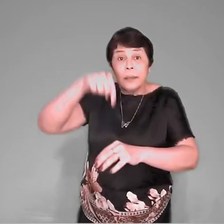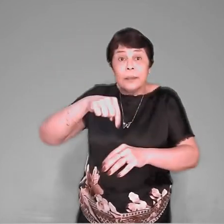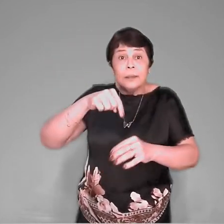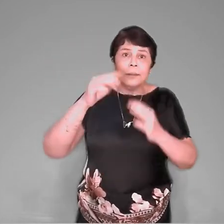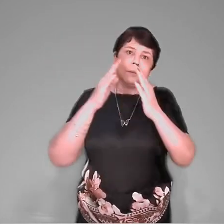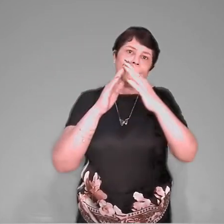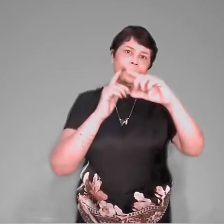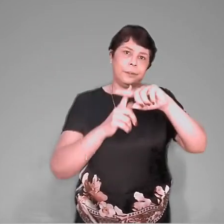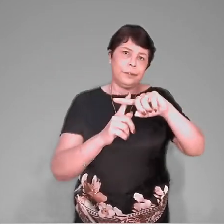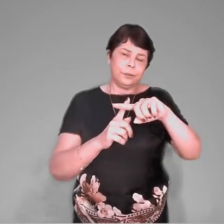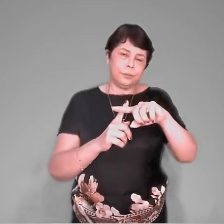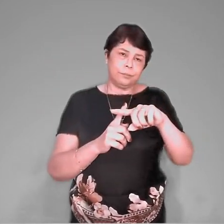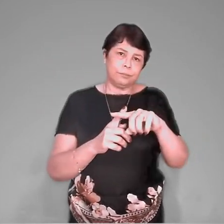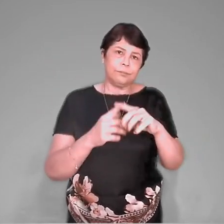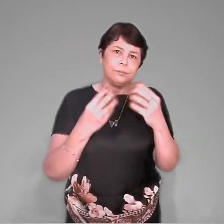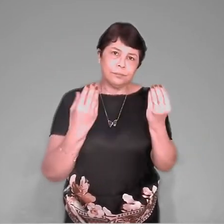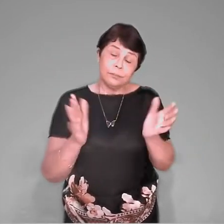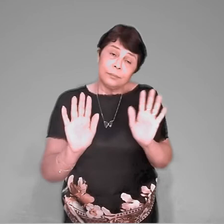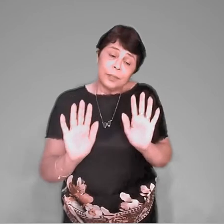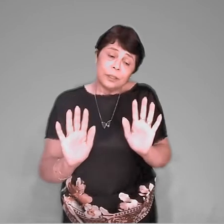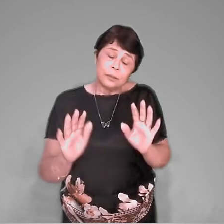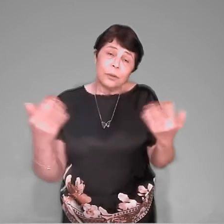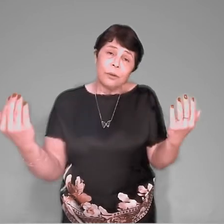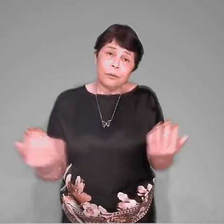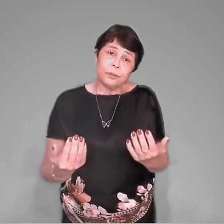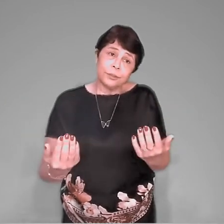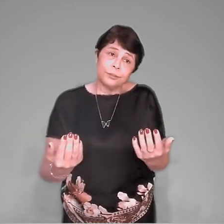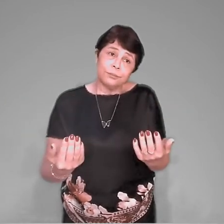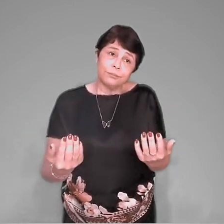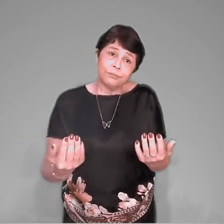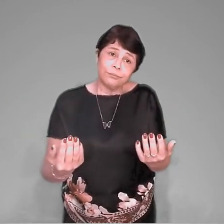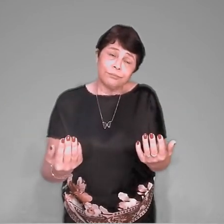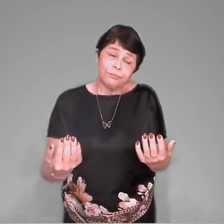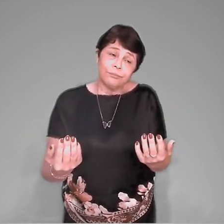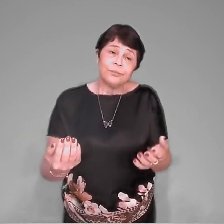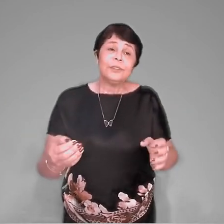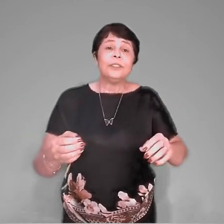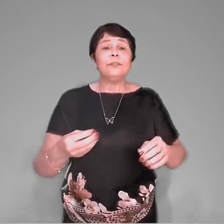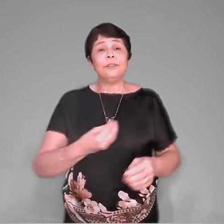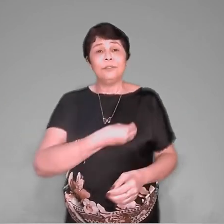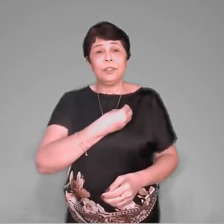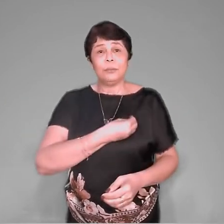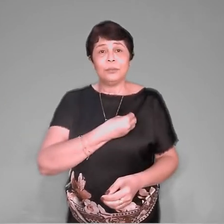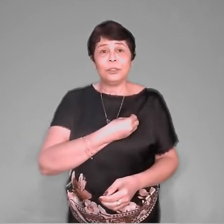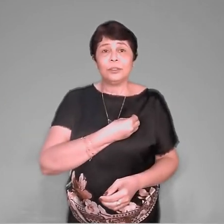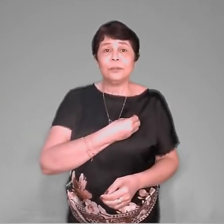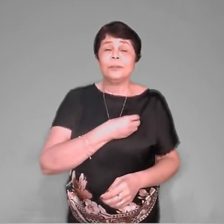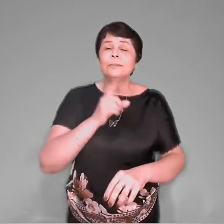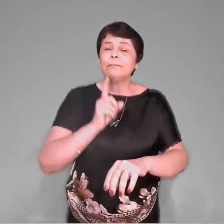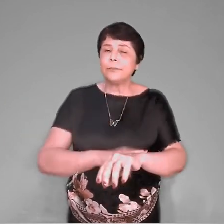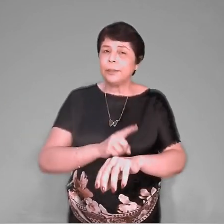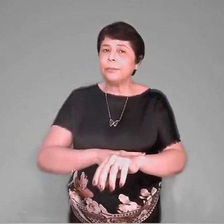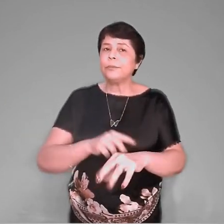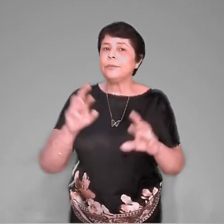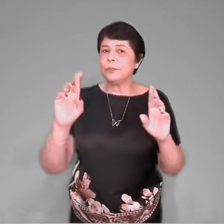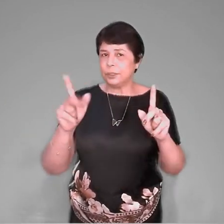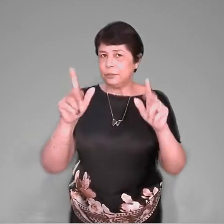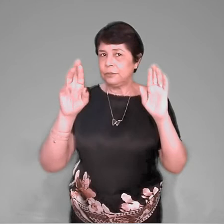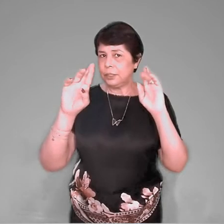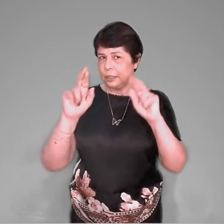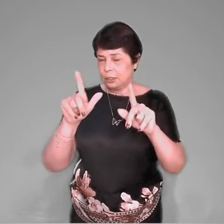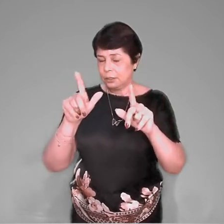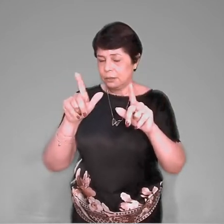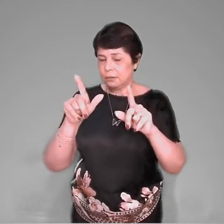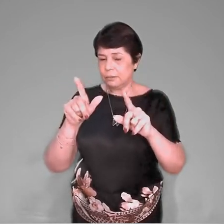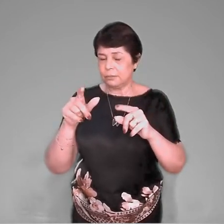unipluritária, isto é, ela é una porque ela está unida pelo amor de Cristo, mas são diferentes porque vêm judeus e gentios, gregos e troianos, mineiros e baianos,